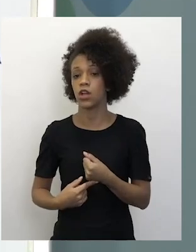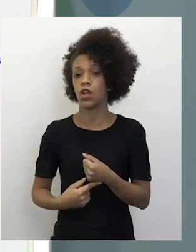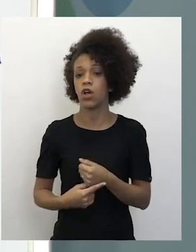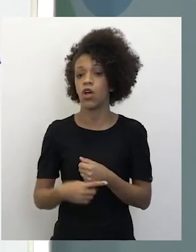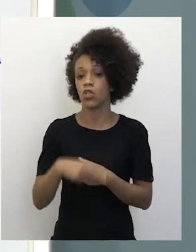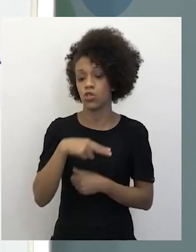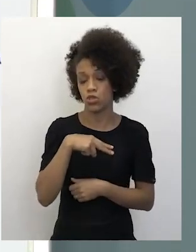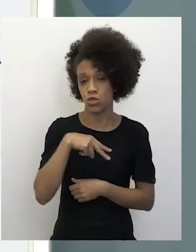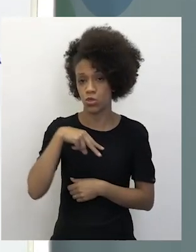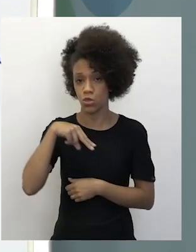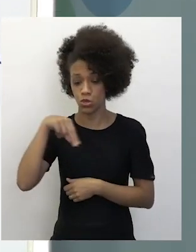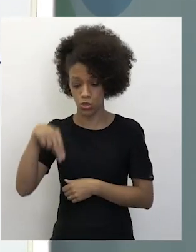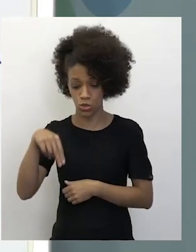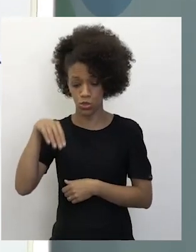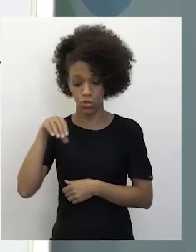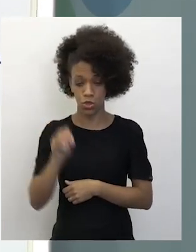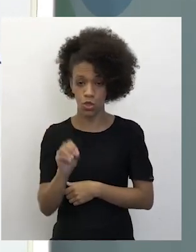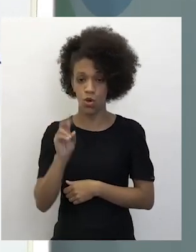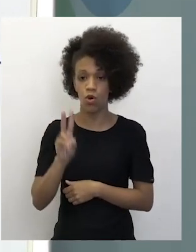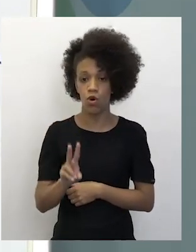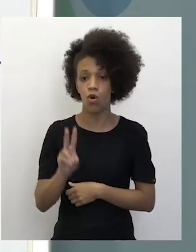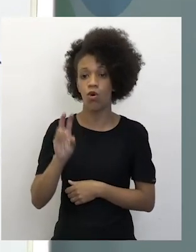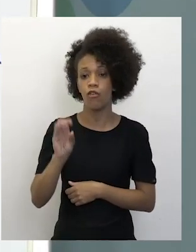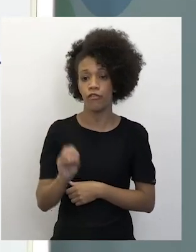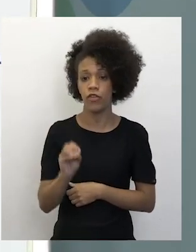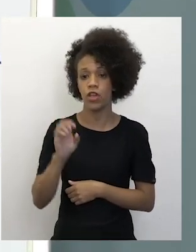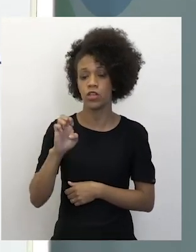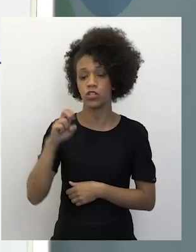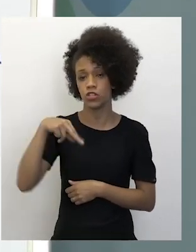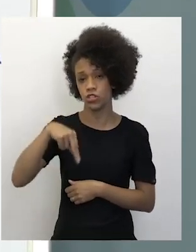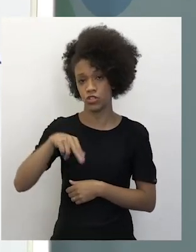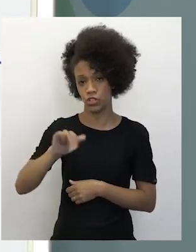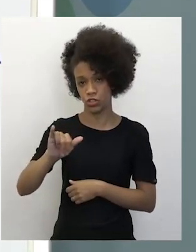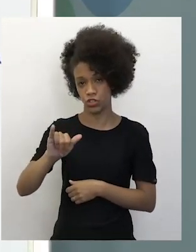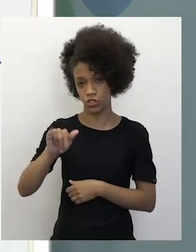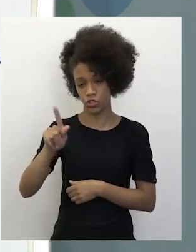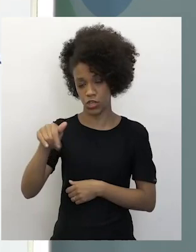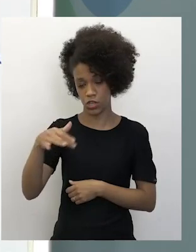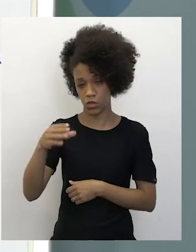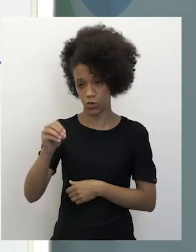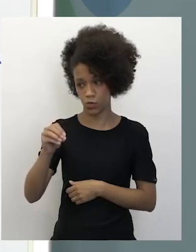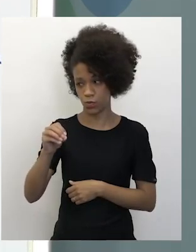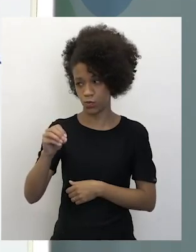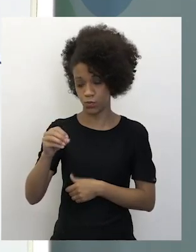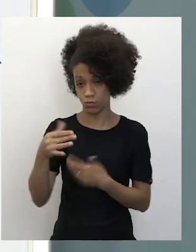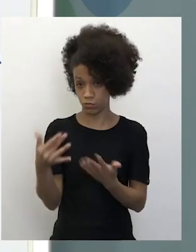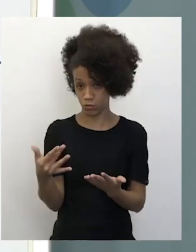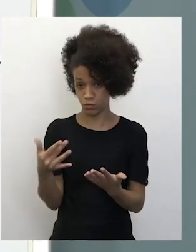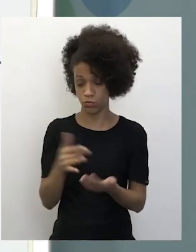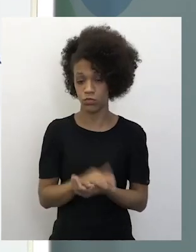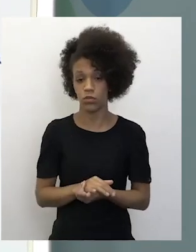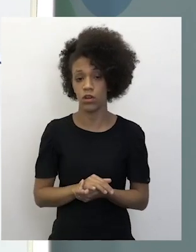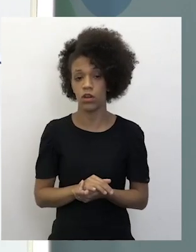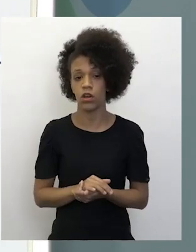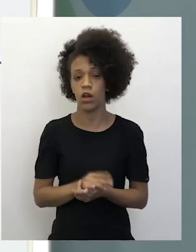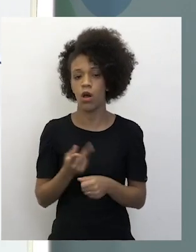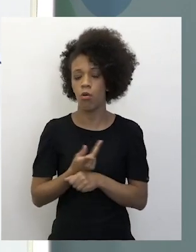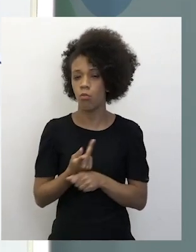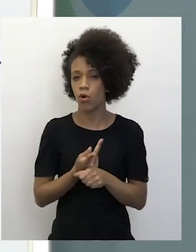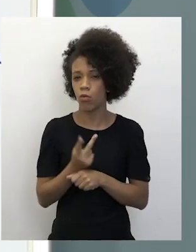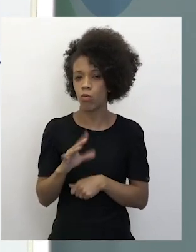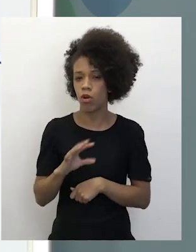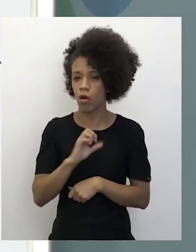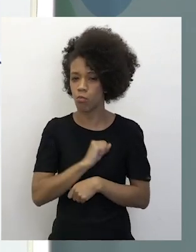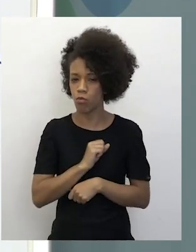hein Olha nuvem Engenho nuvem gência parece junto novo em gente olha só busque Amor novas